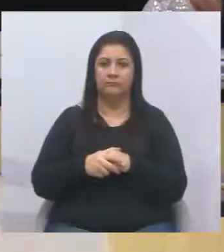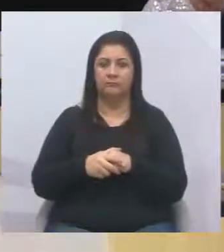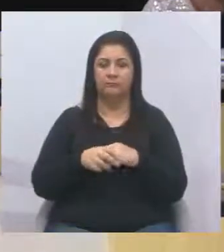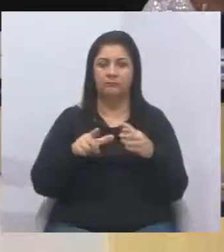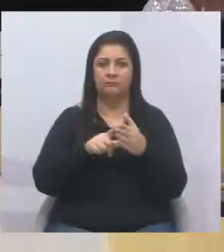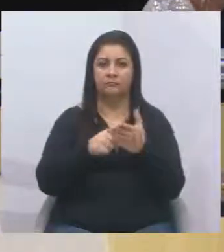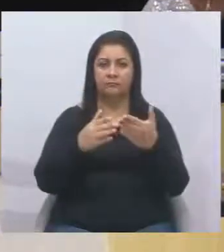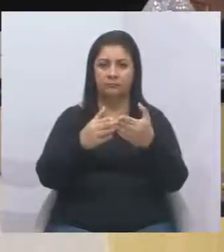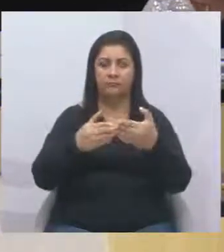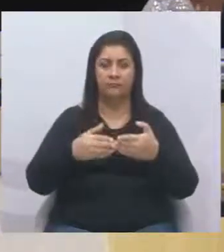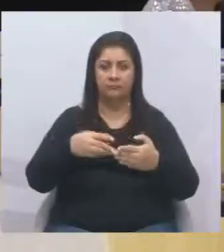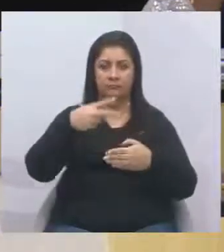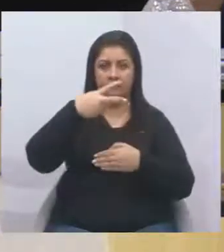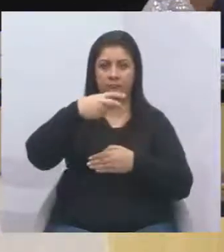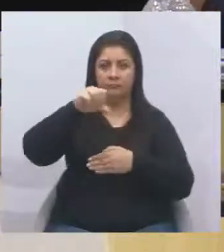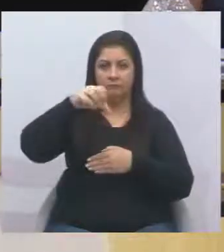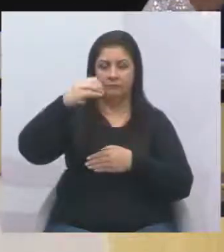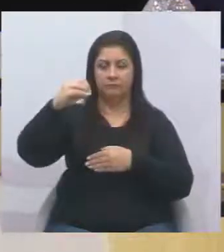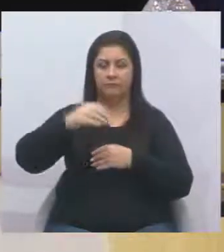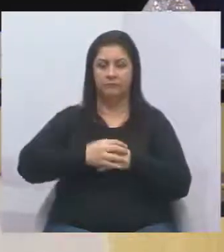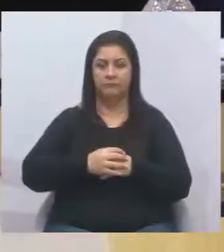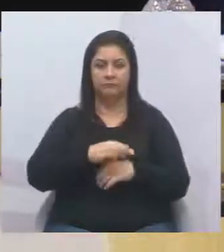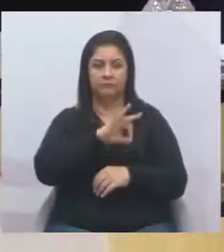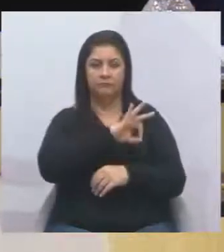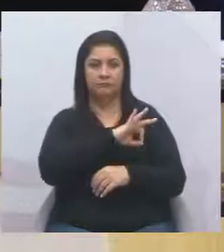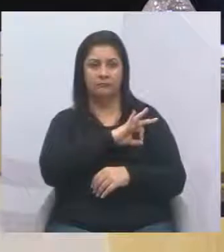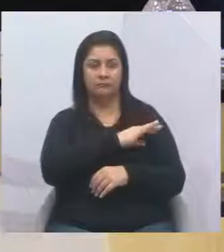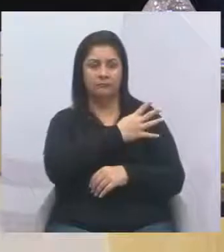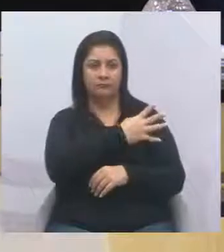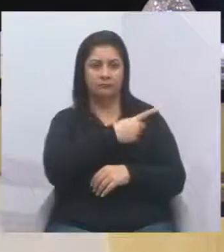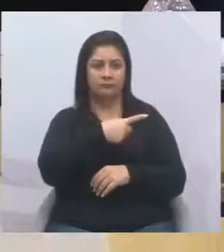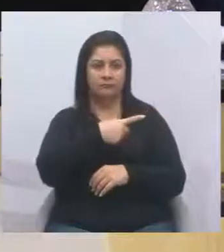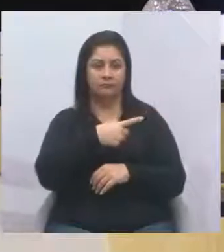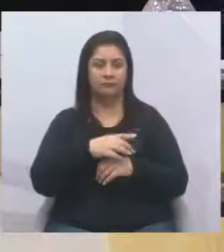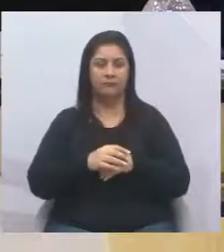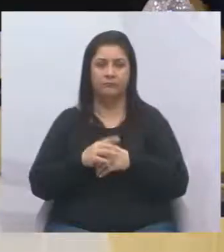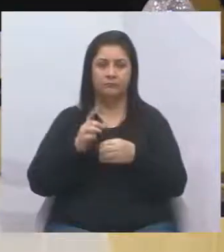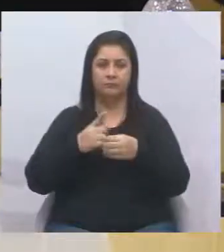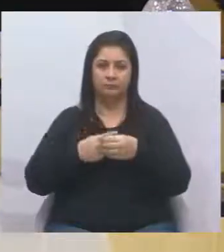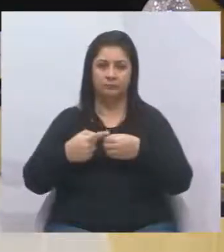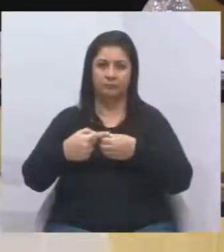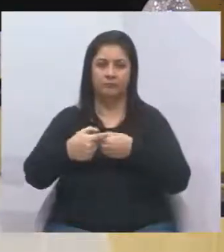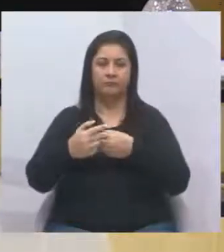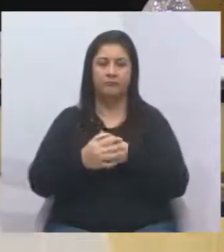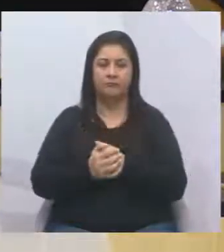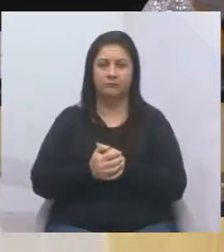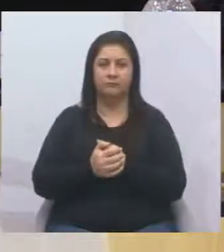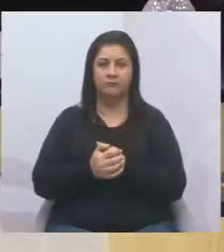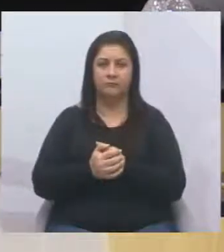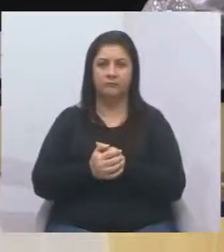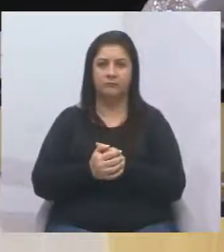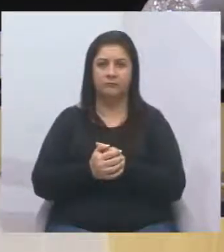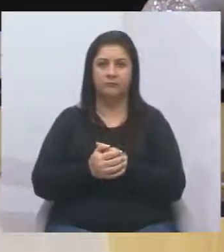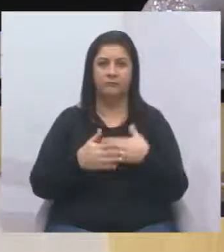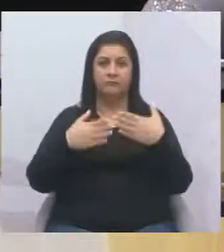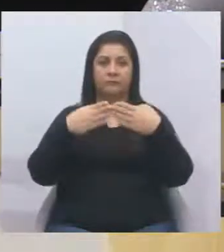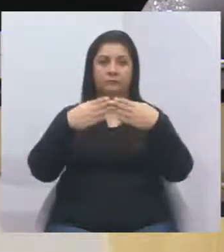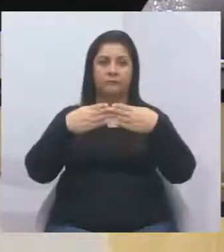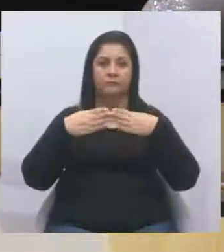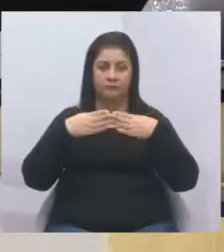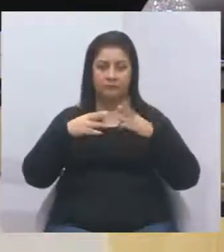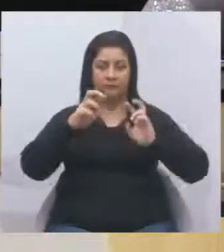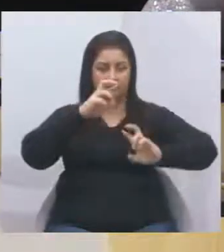Requerimento 290 ao 41º Batalhão de Polícia Militar do Interior, solicitando intensificação